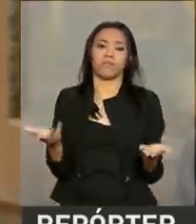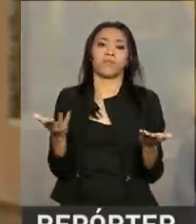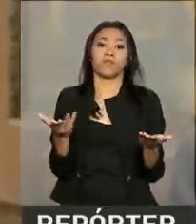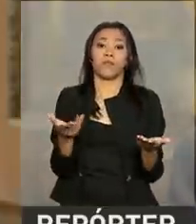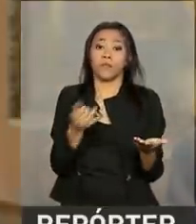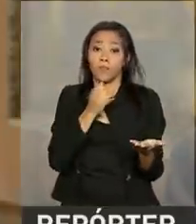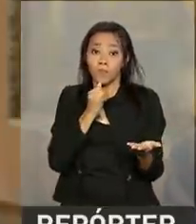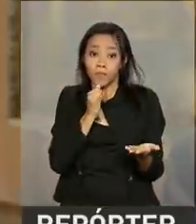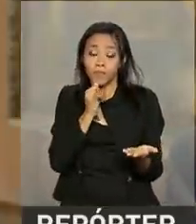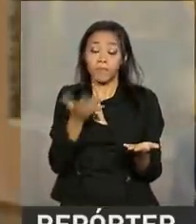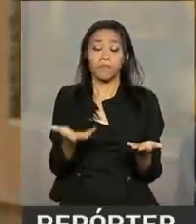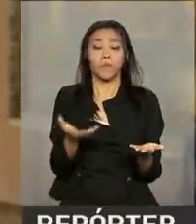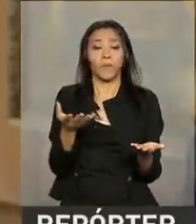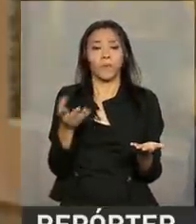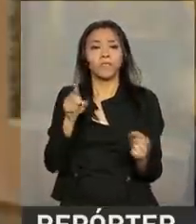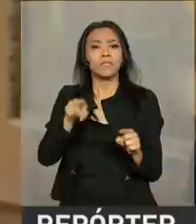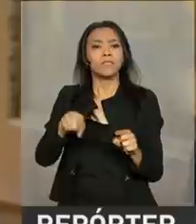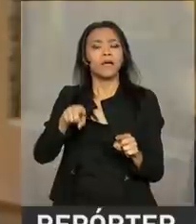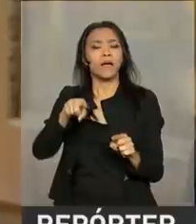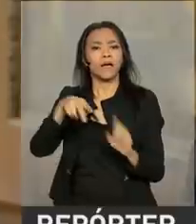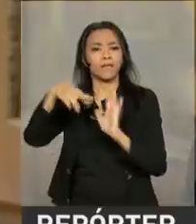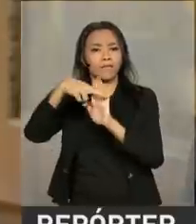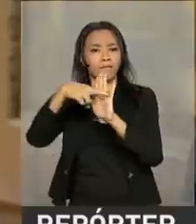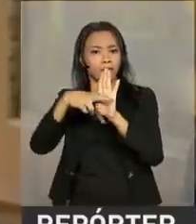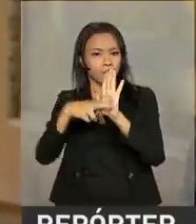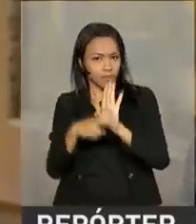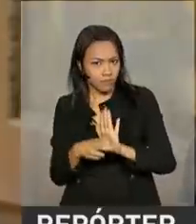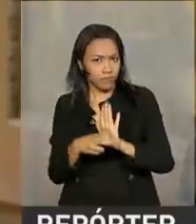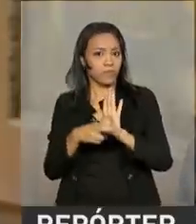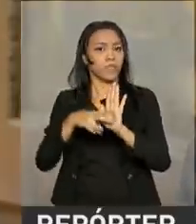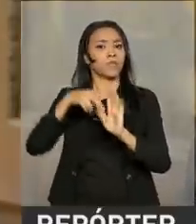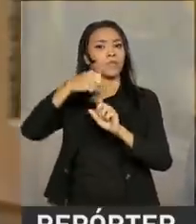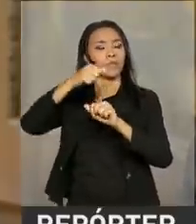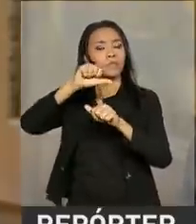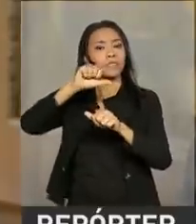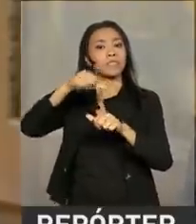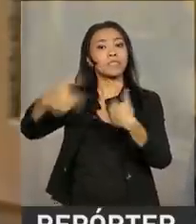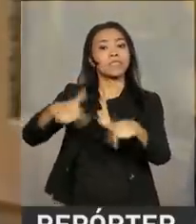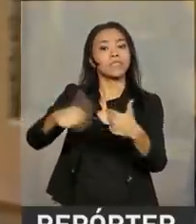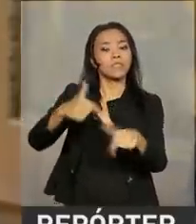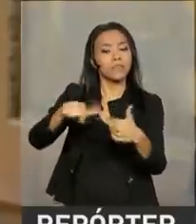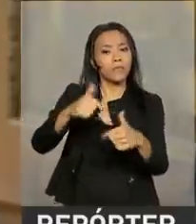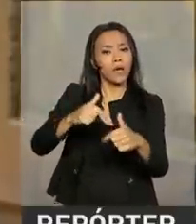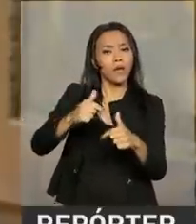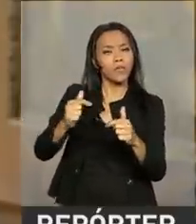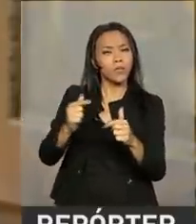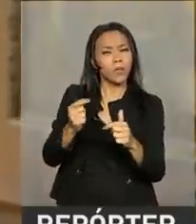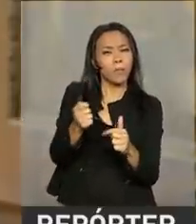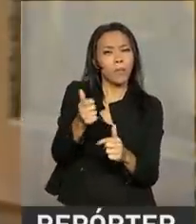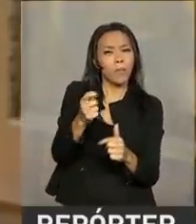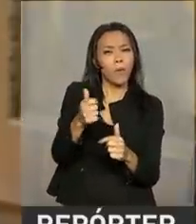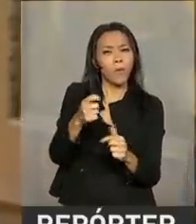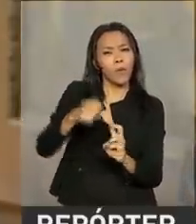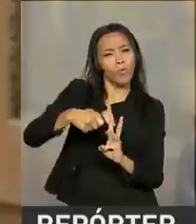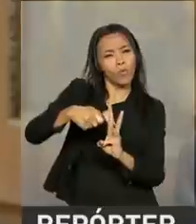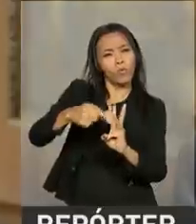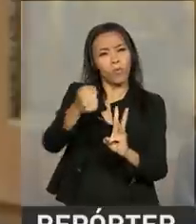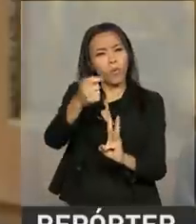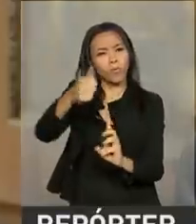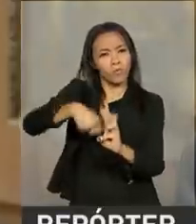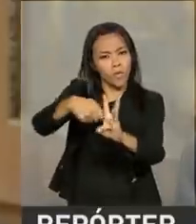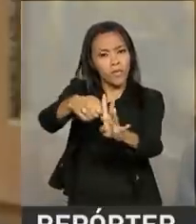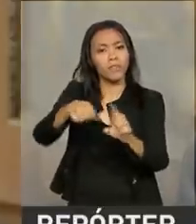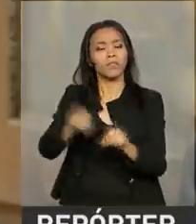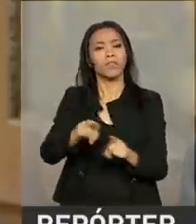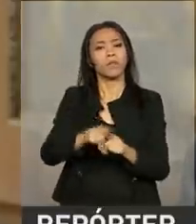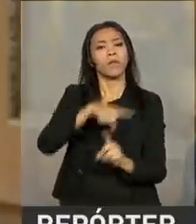do aprimoramento, da regulamentação do trabalho temporário e do trabalho por jornada